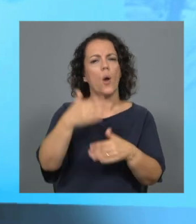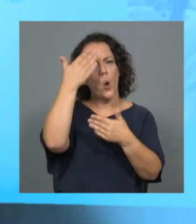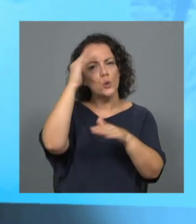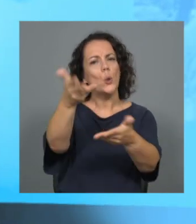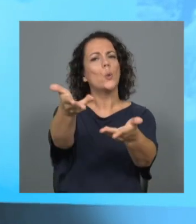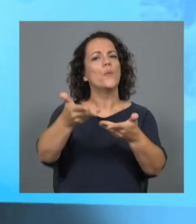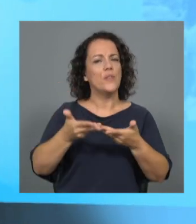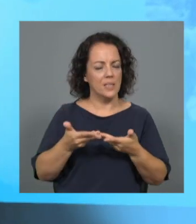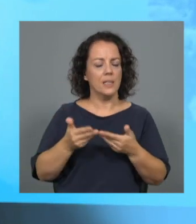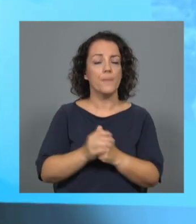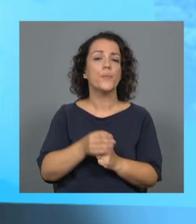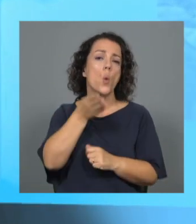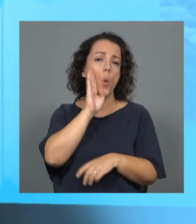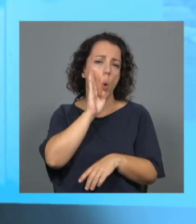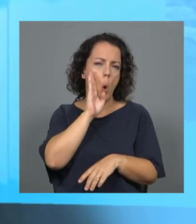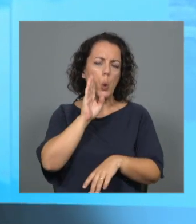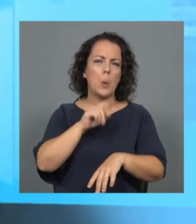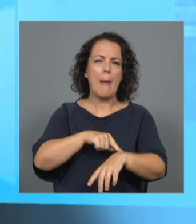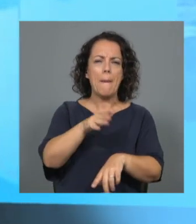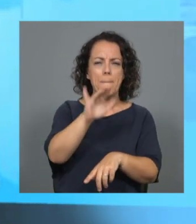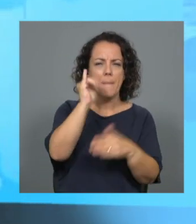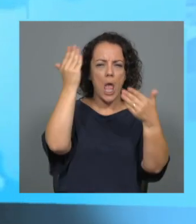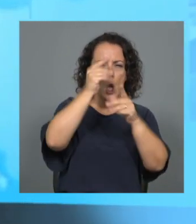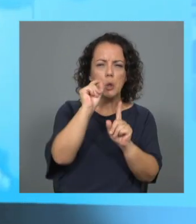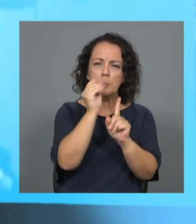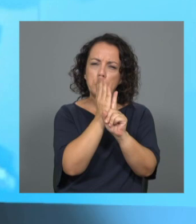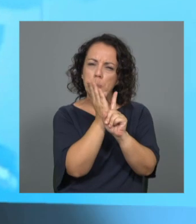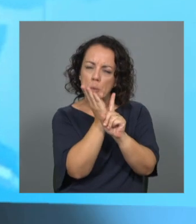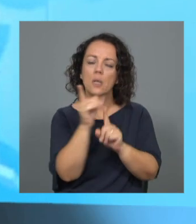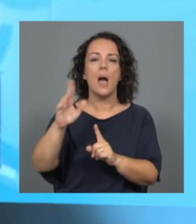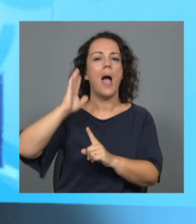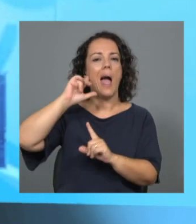para que mais logo, alguns minutos após a meia-noite, acompanhe na Antena 1